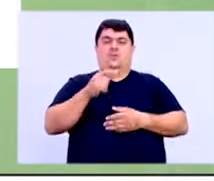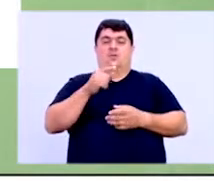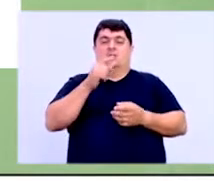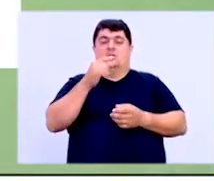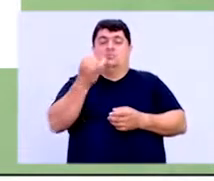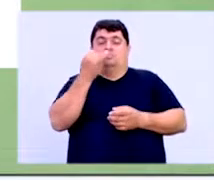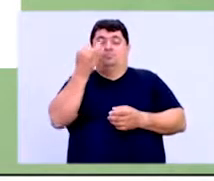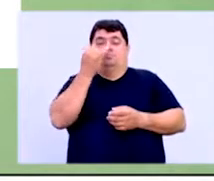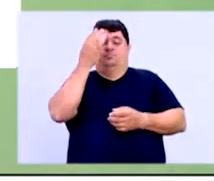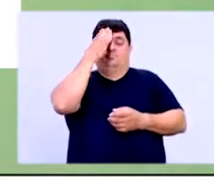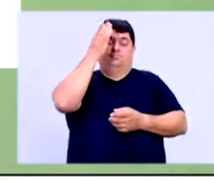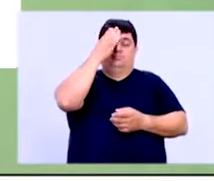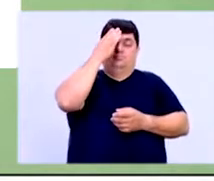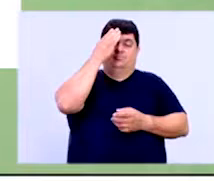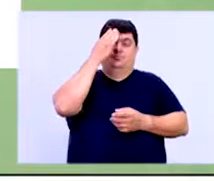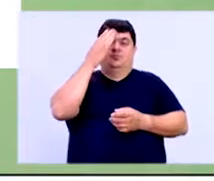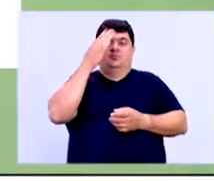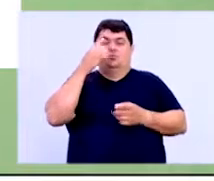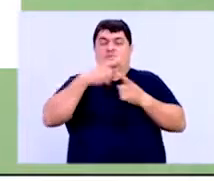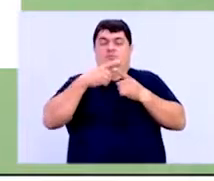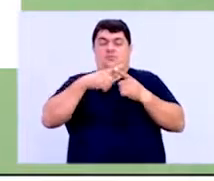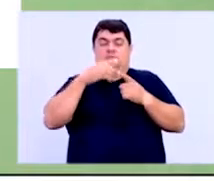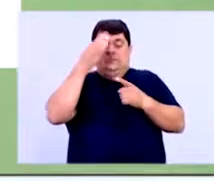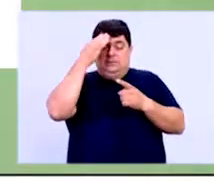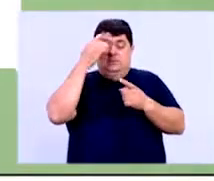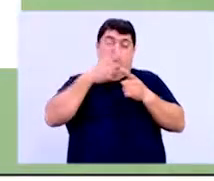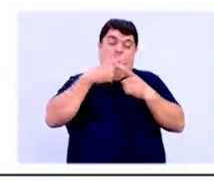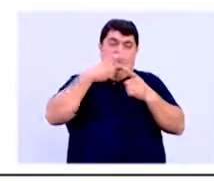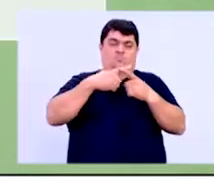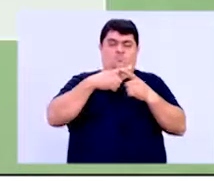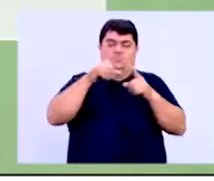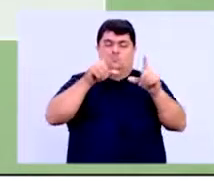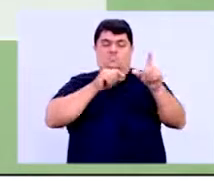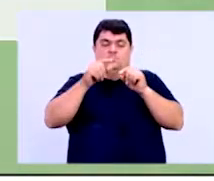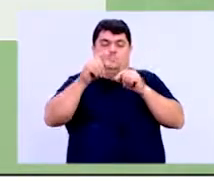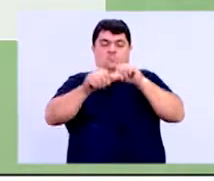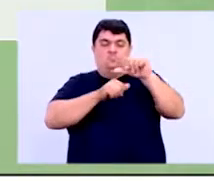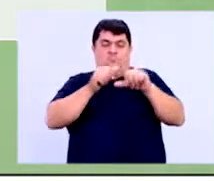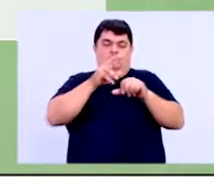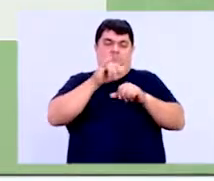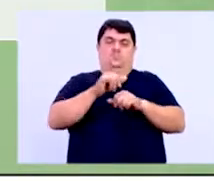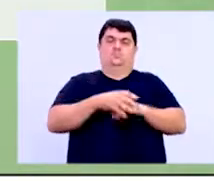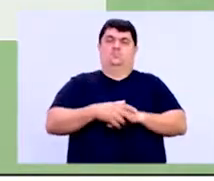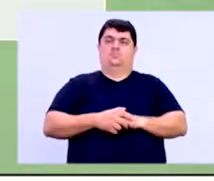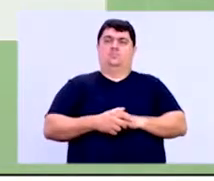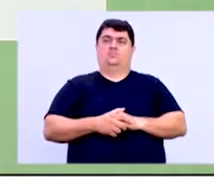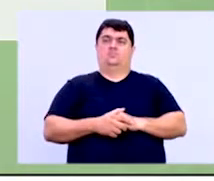ponto fundamental para tomar a decisão do gestor.